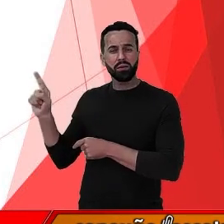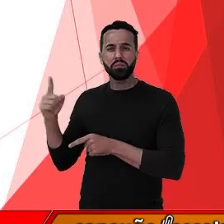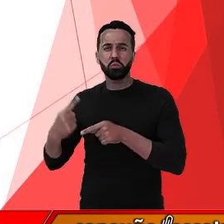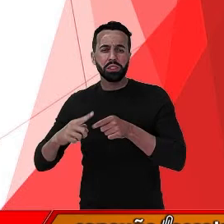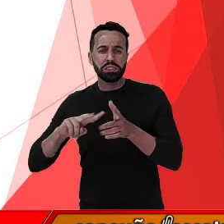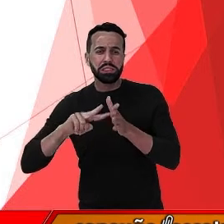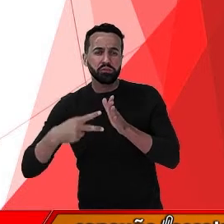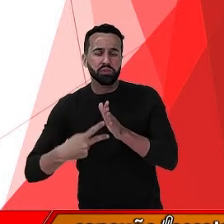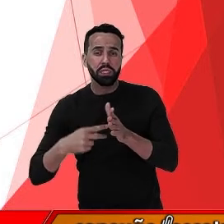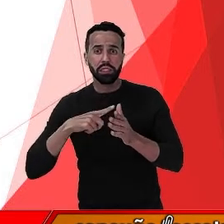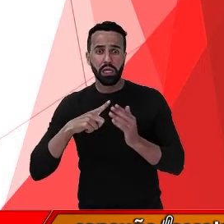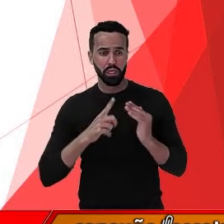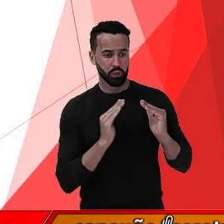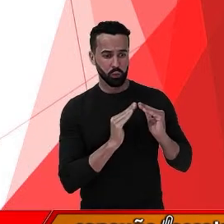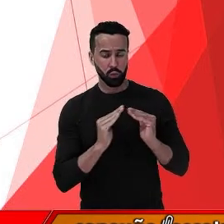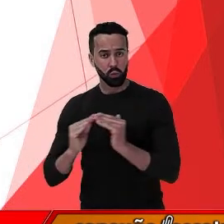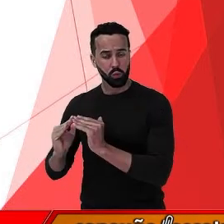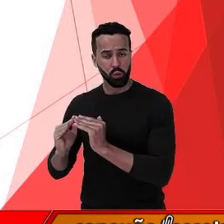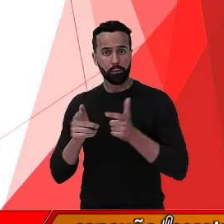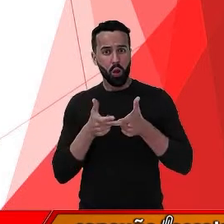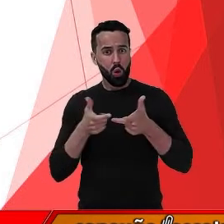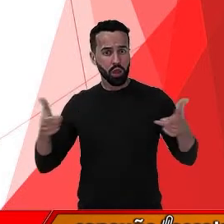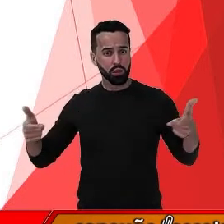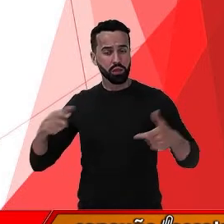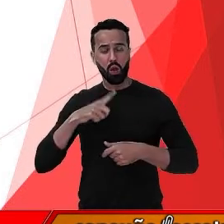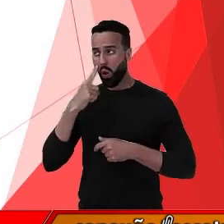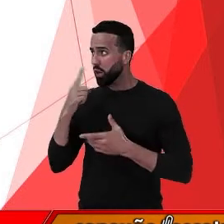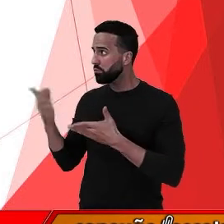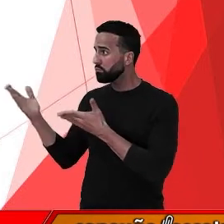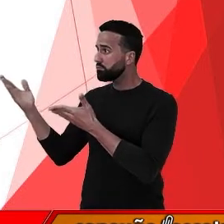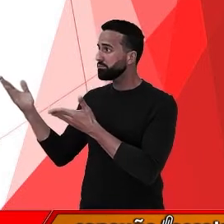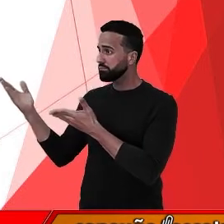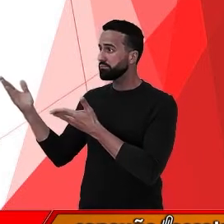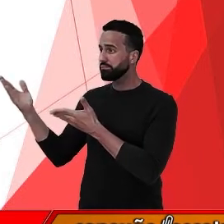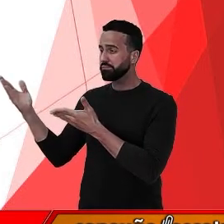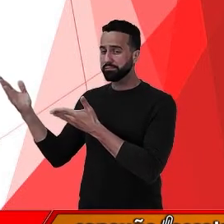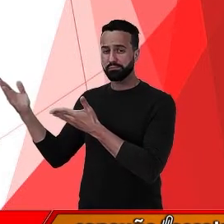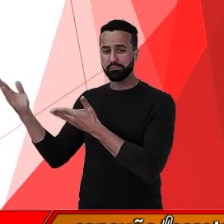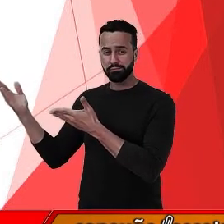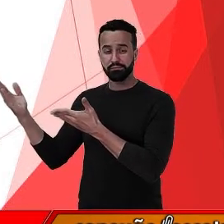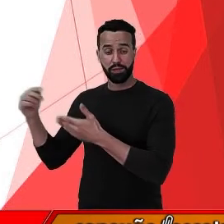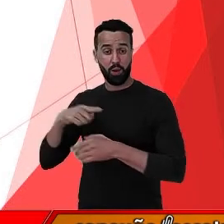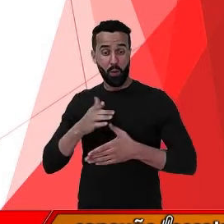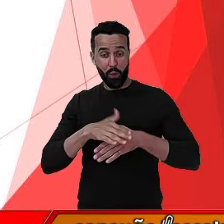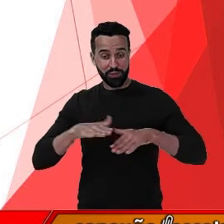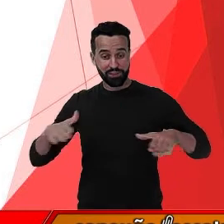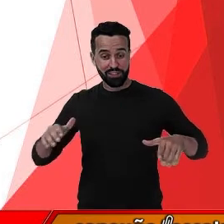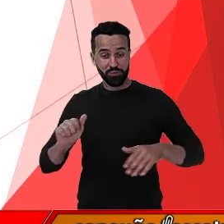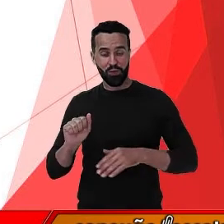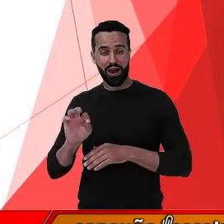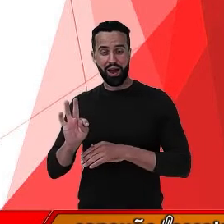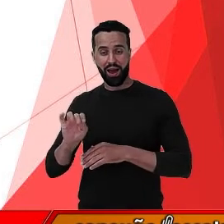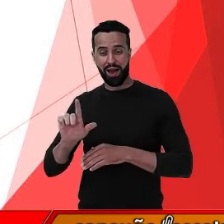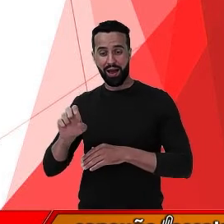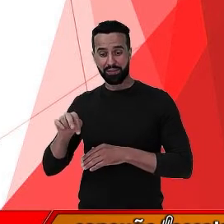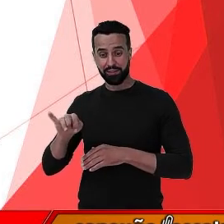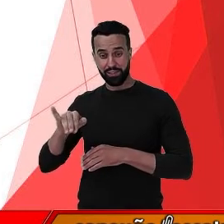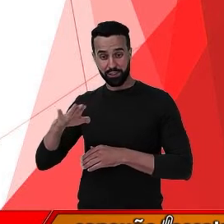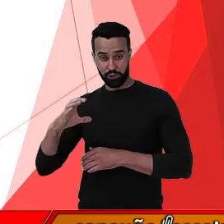tenho uma concentração demográfica interessante aqui nessa área, próxima ao Oceano Atlântico, tão quanto eu tenho aqui